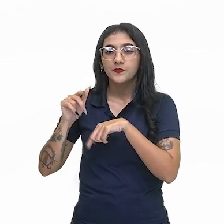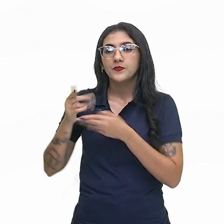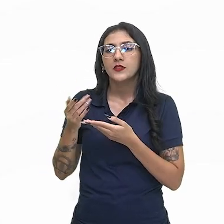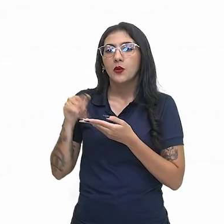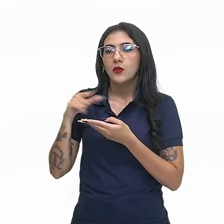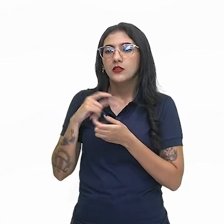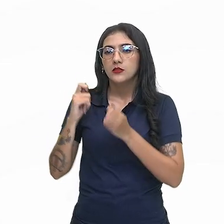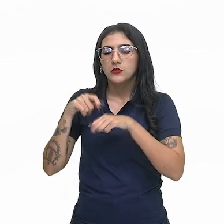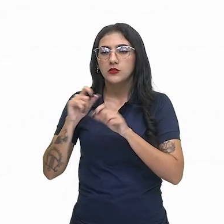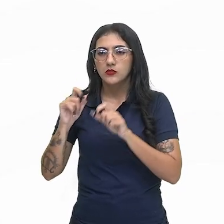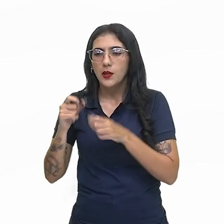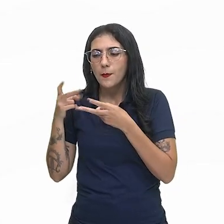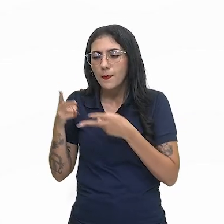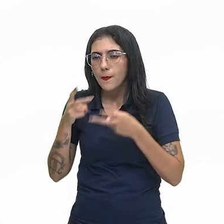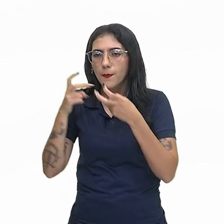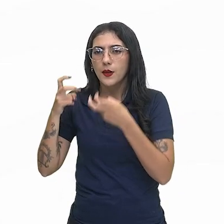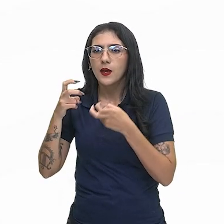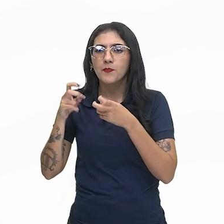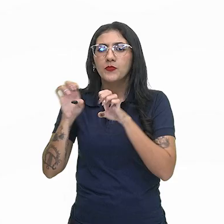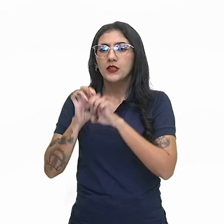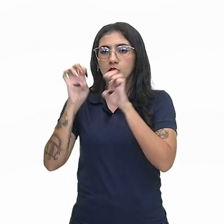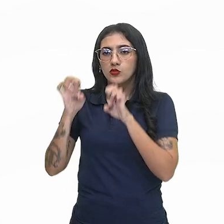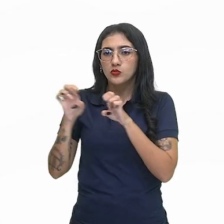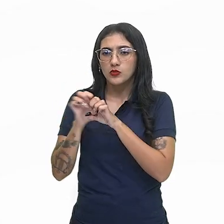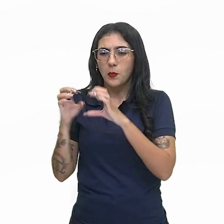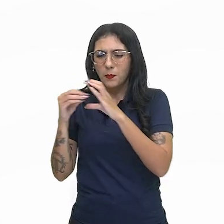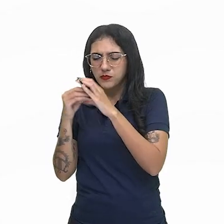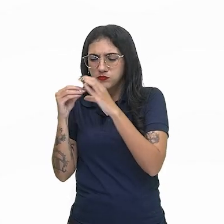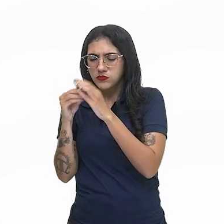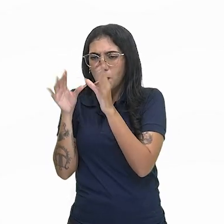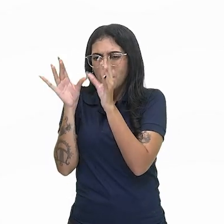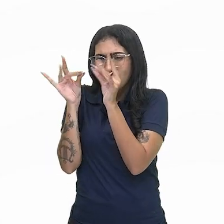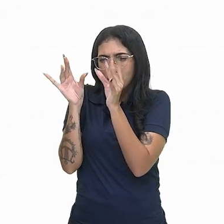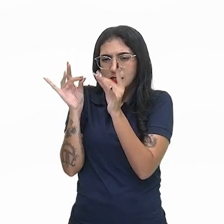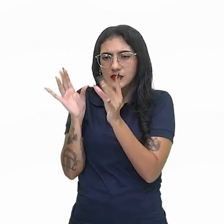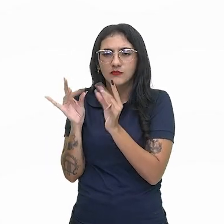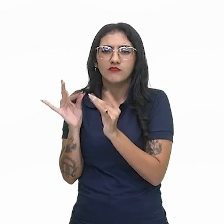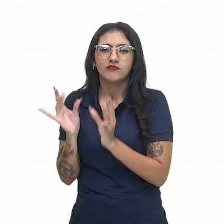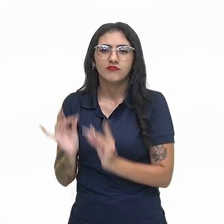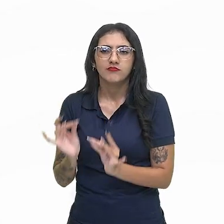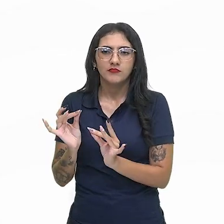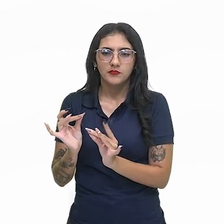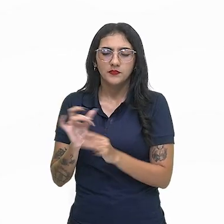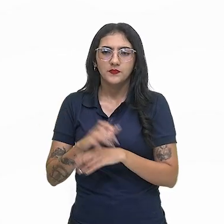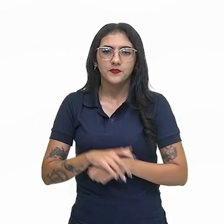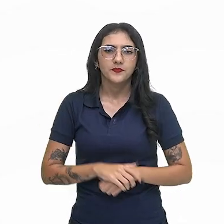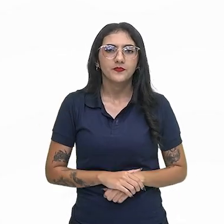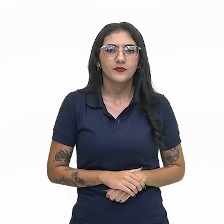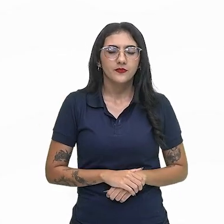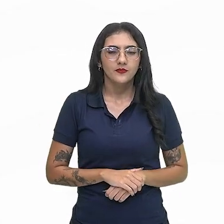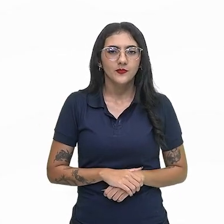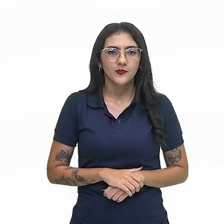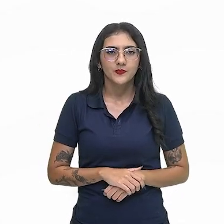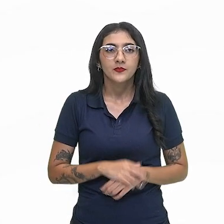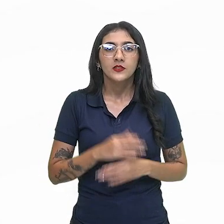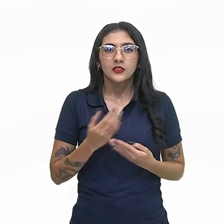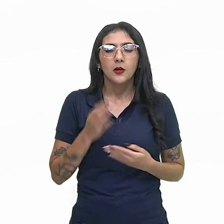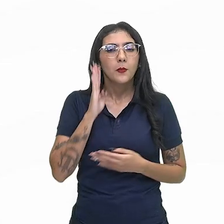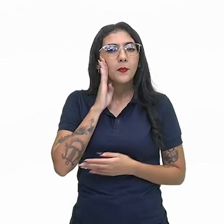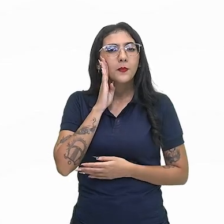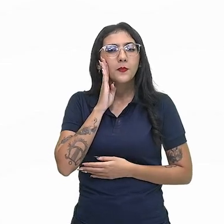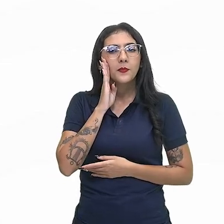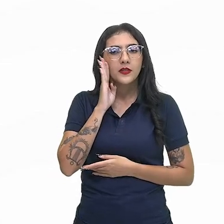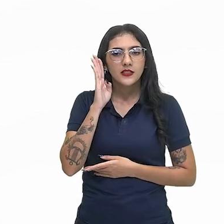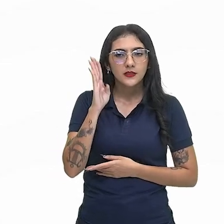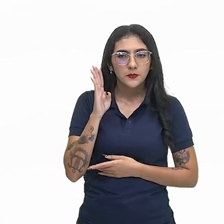possibilita observar estruturas celulares com altíssimo nível de detalhe. Então, as principais diferenças que